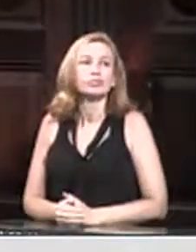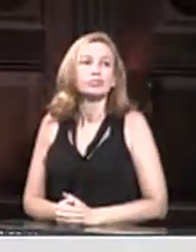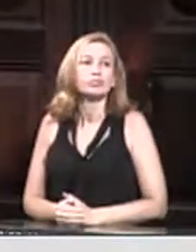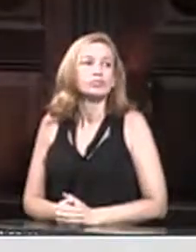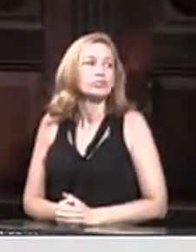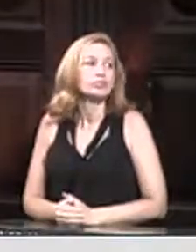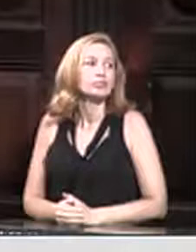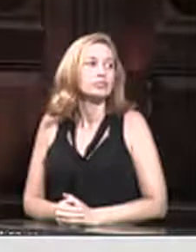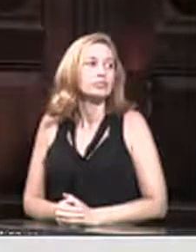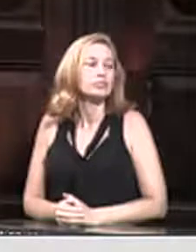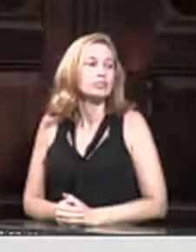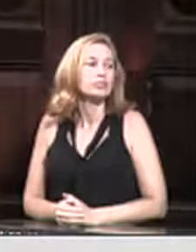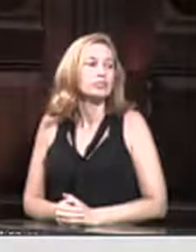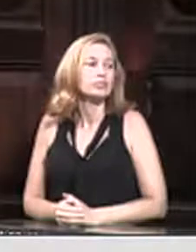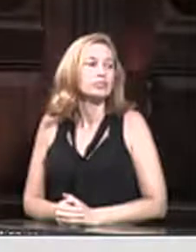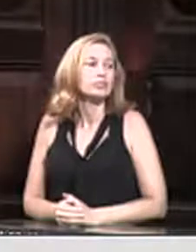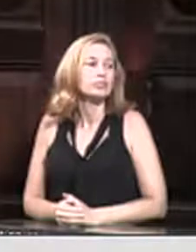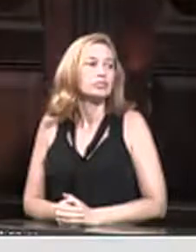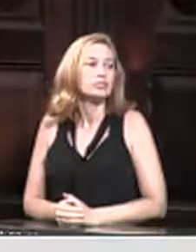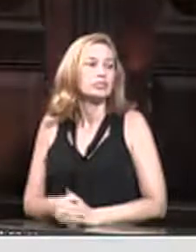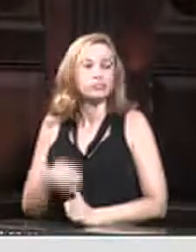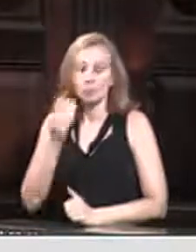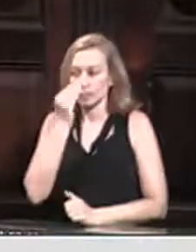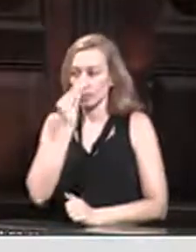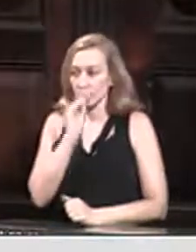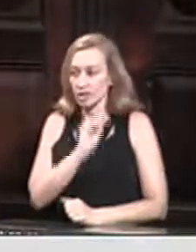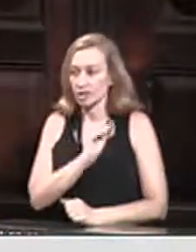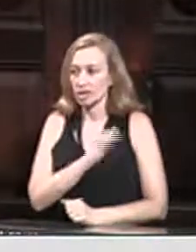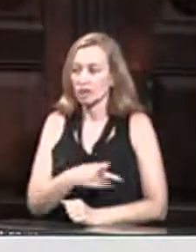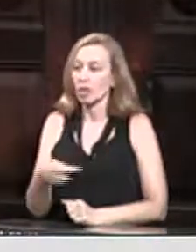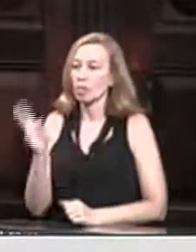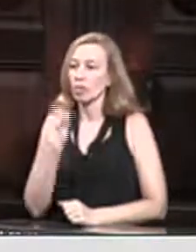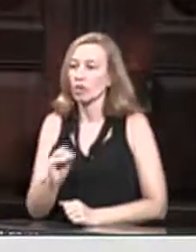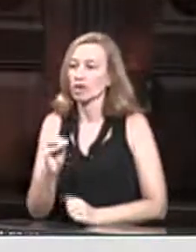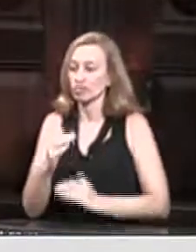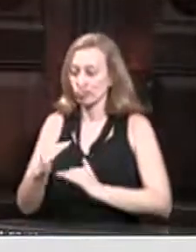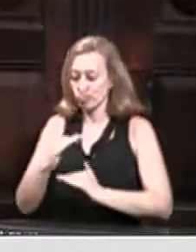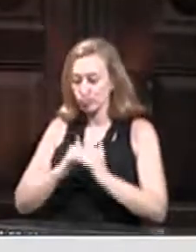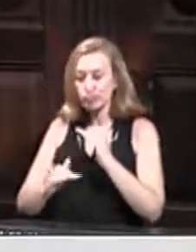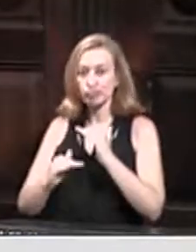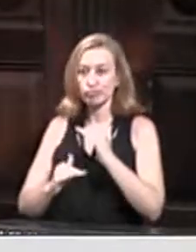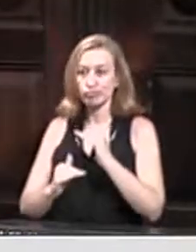ficam relegados a um plano de inferioridade.